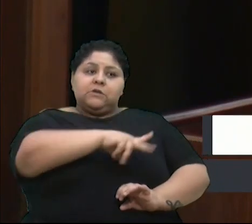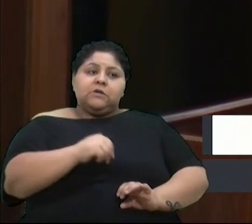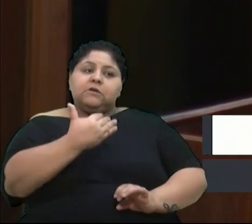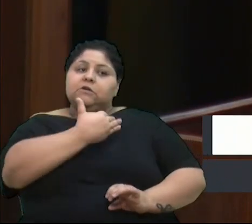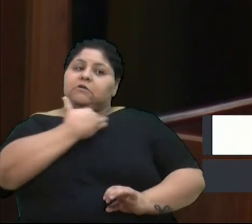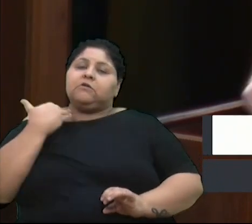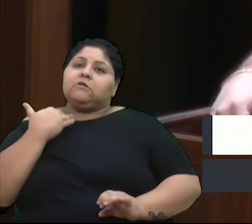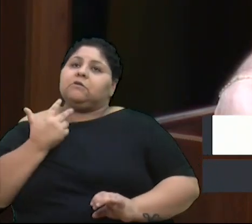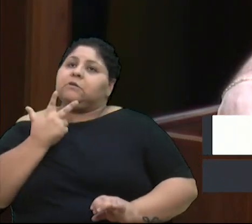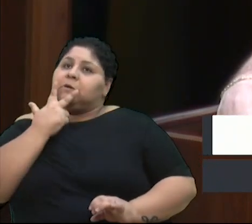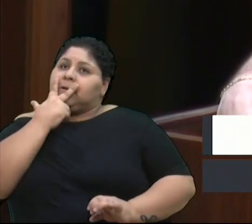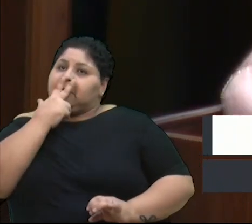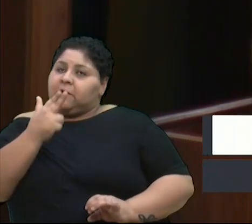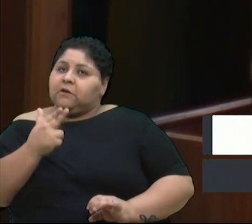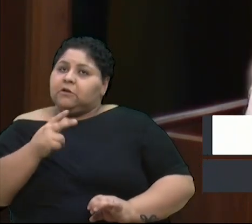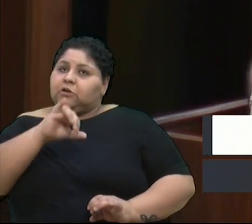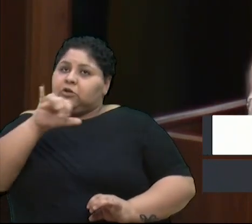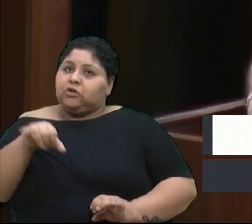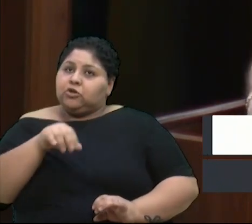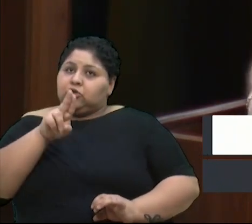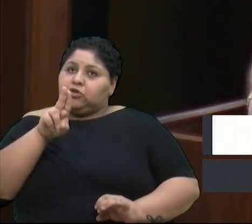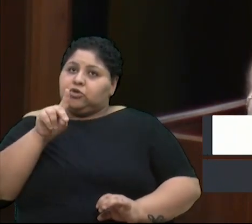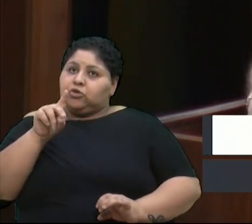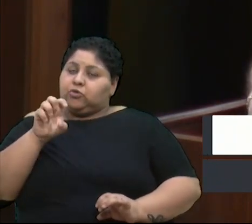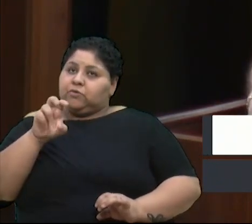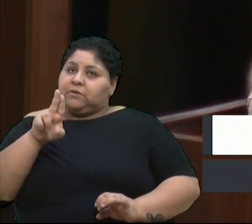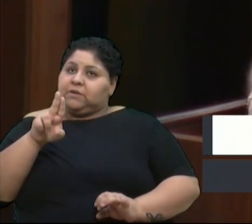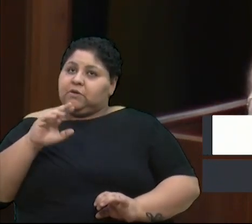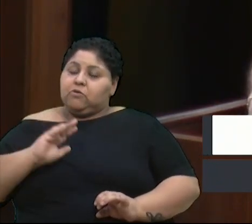quanto os judeus amam a vida, fecha aspas.